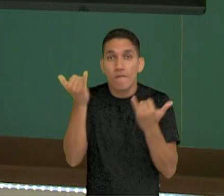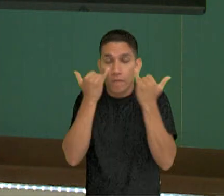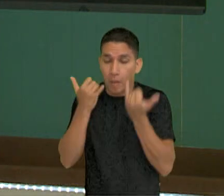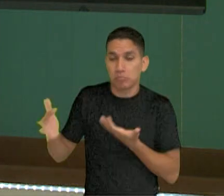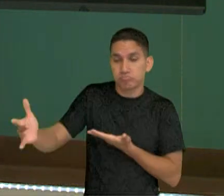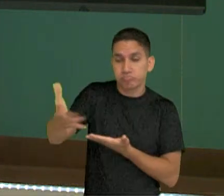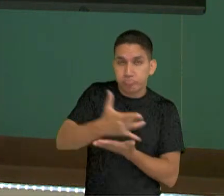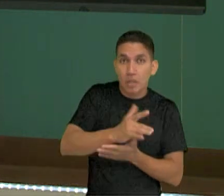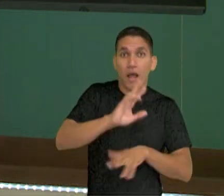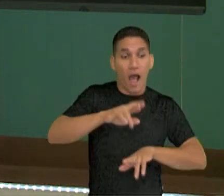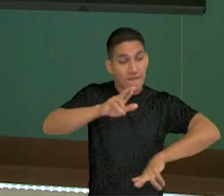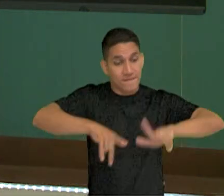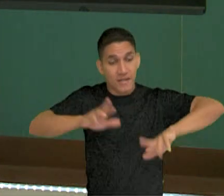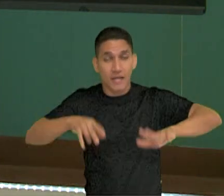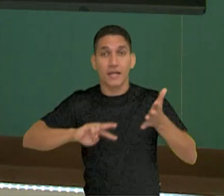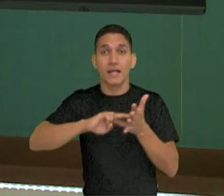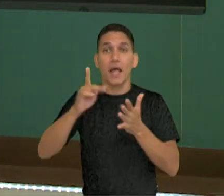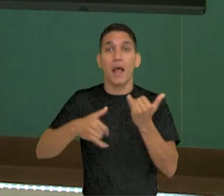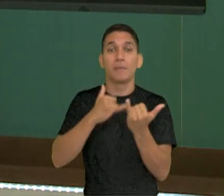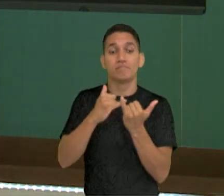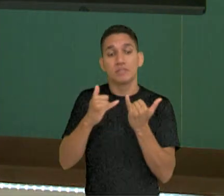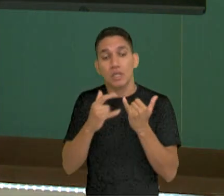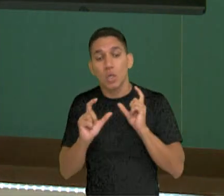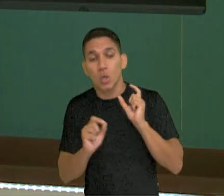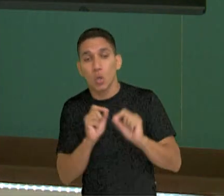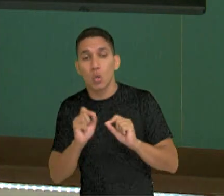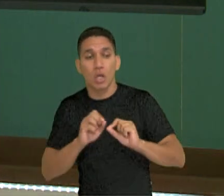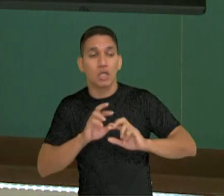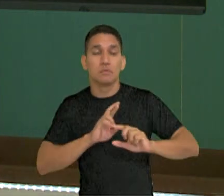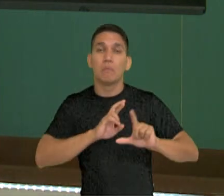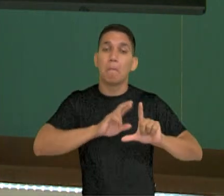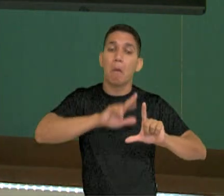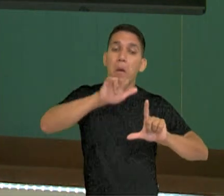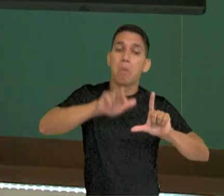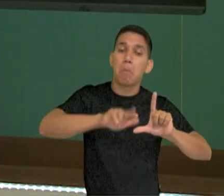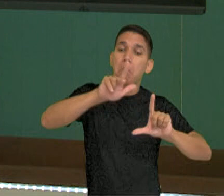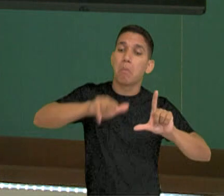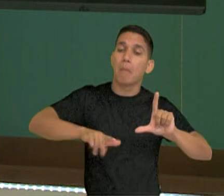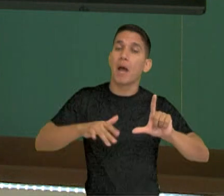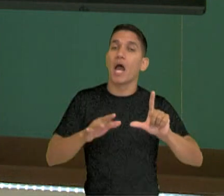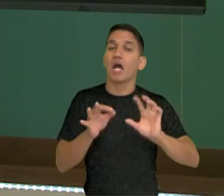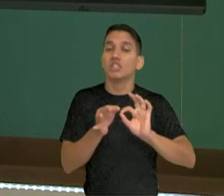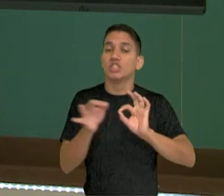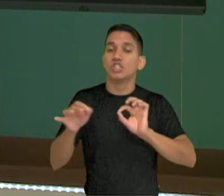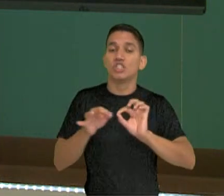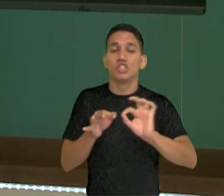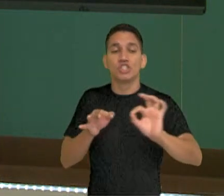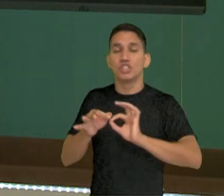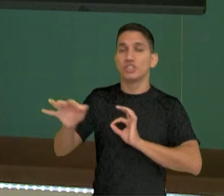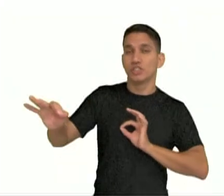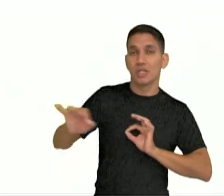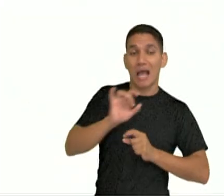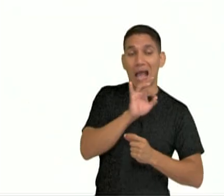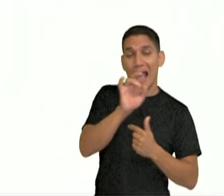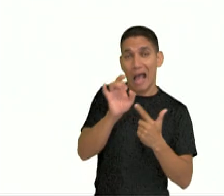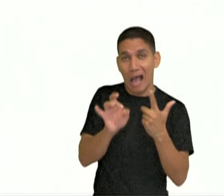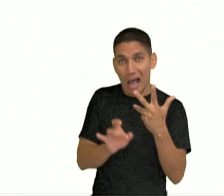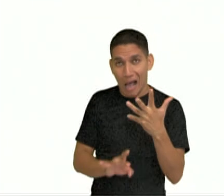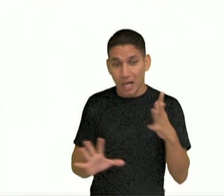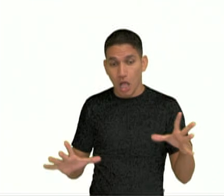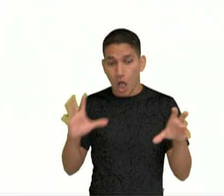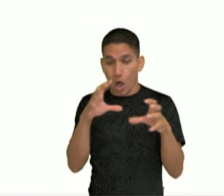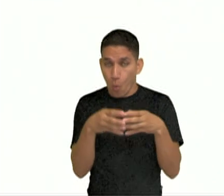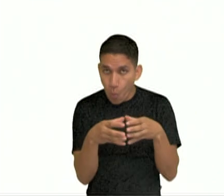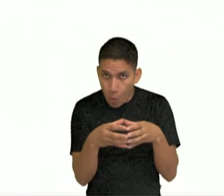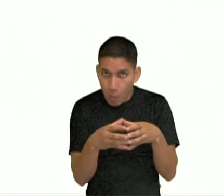uma medida de dispersão que mostra quão distante cada valor desse conjunto está